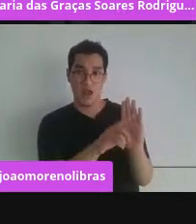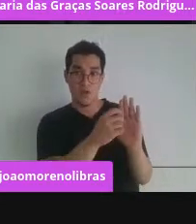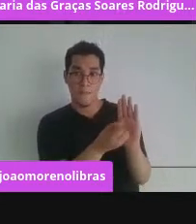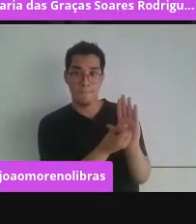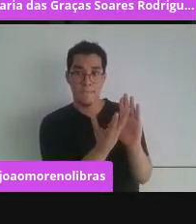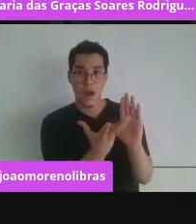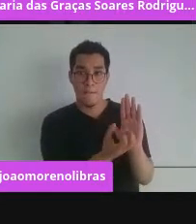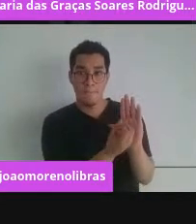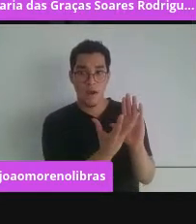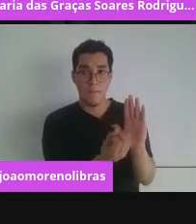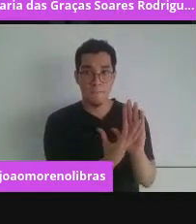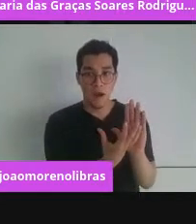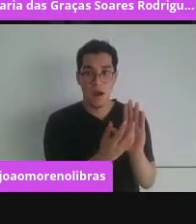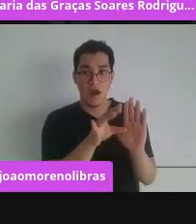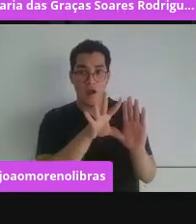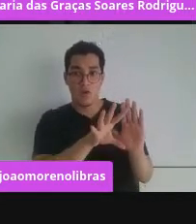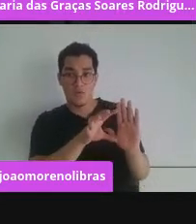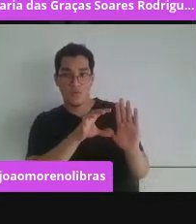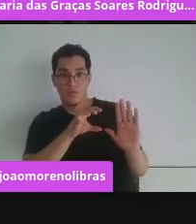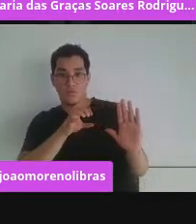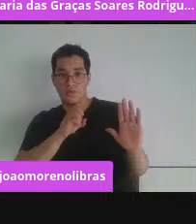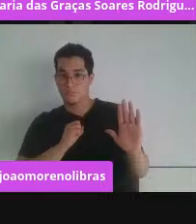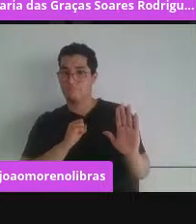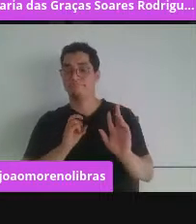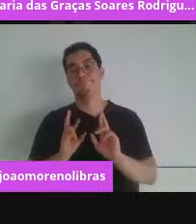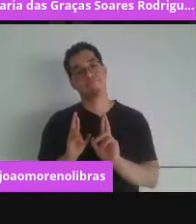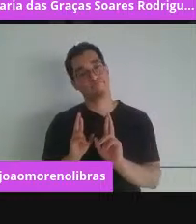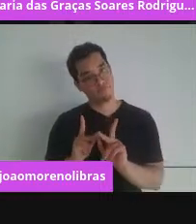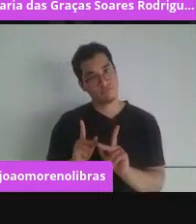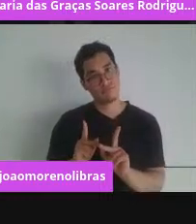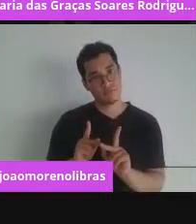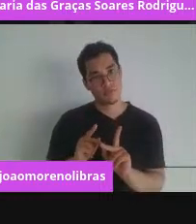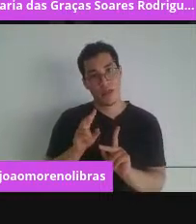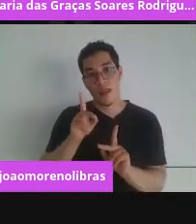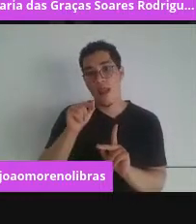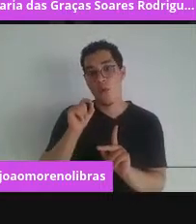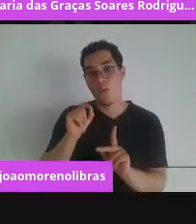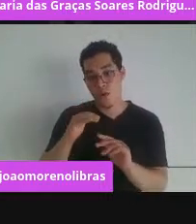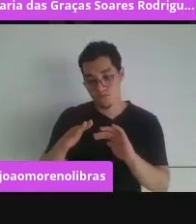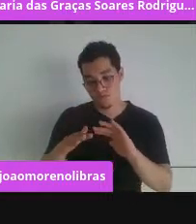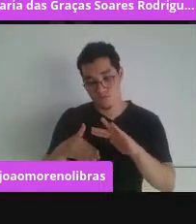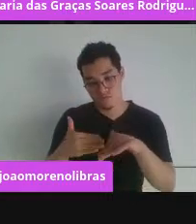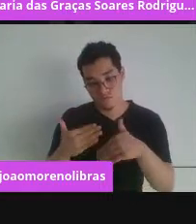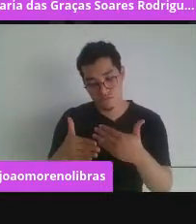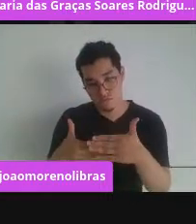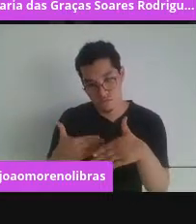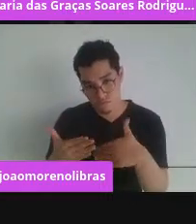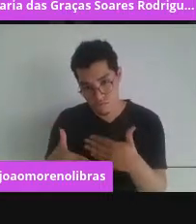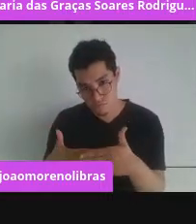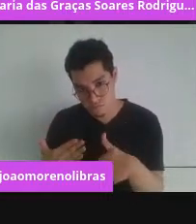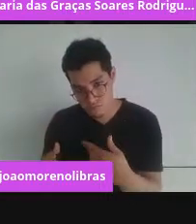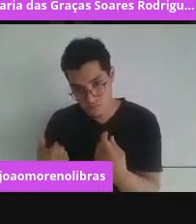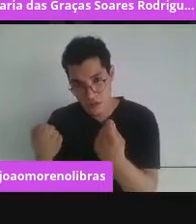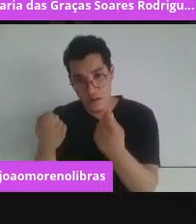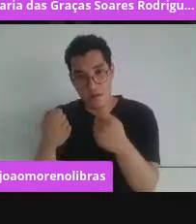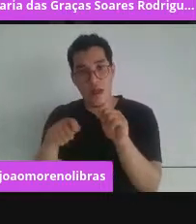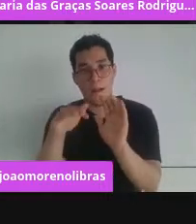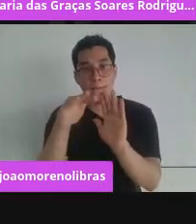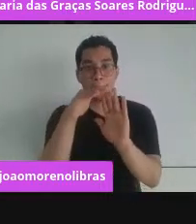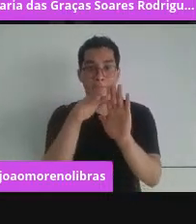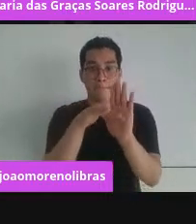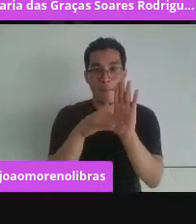trabalho de reconstrução de sua estrutura, que, passo a passo, pode terminar na elaboração de um plano de texto